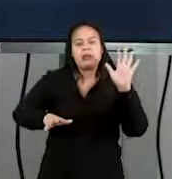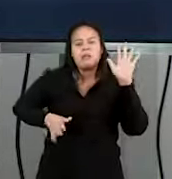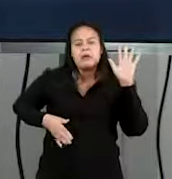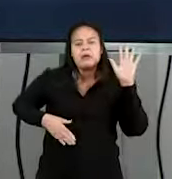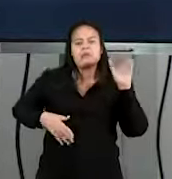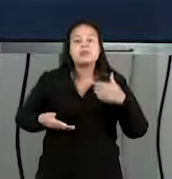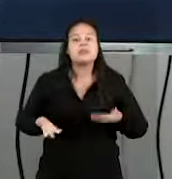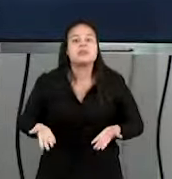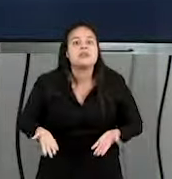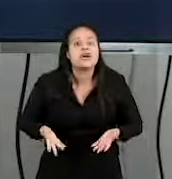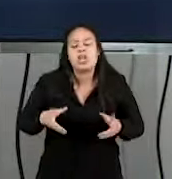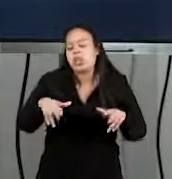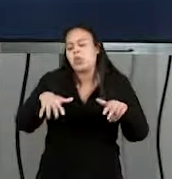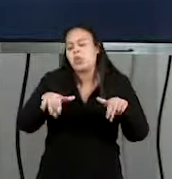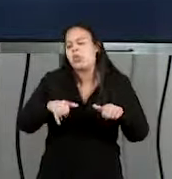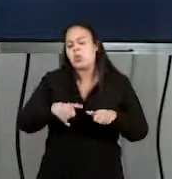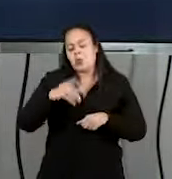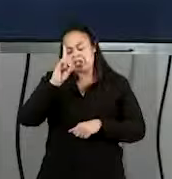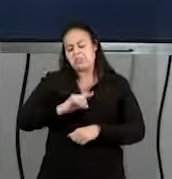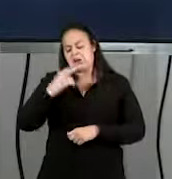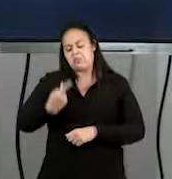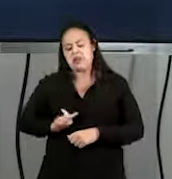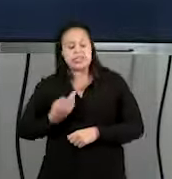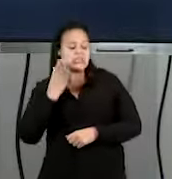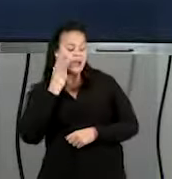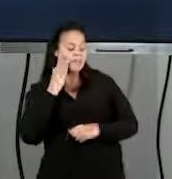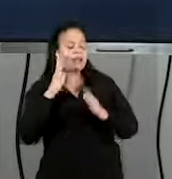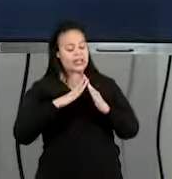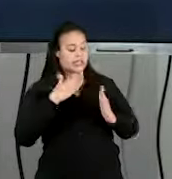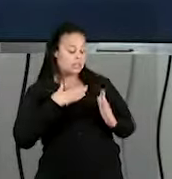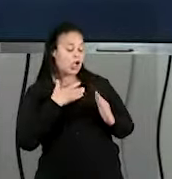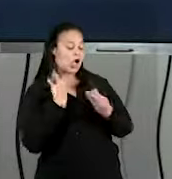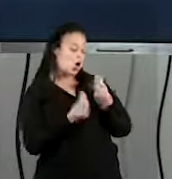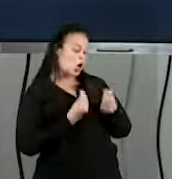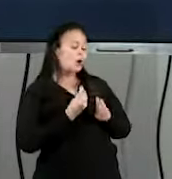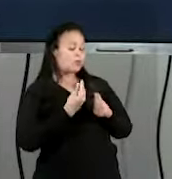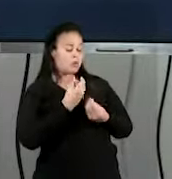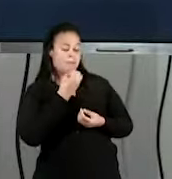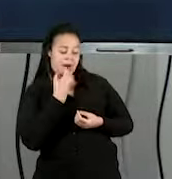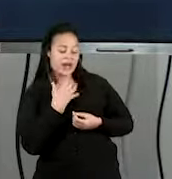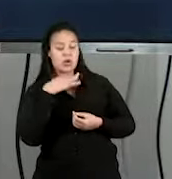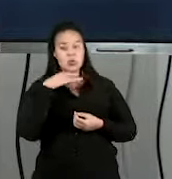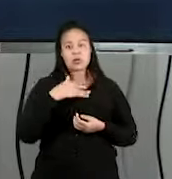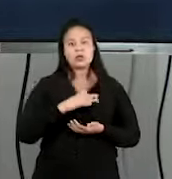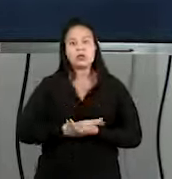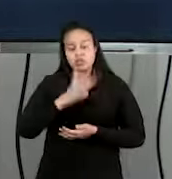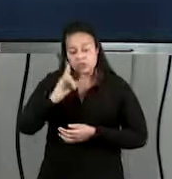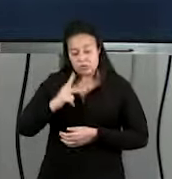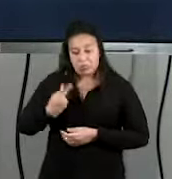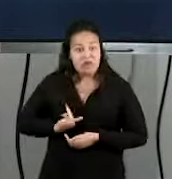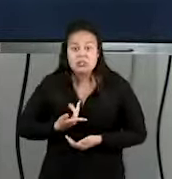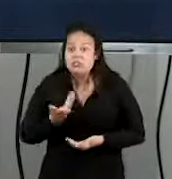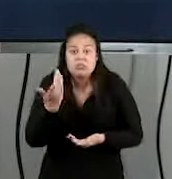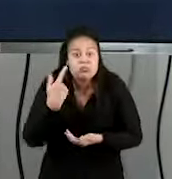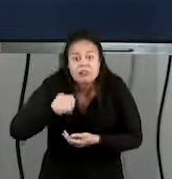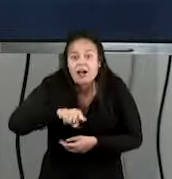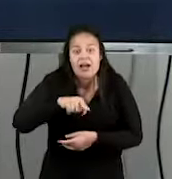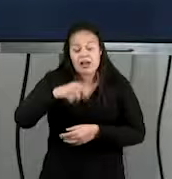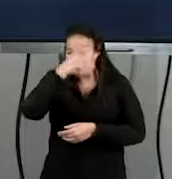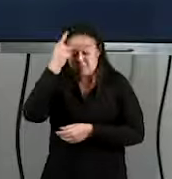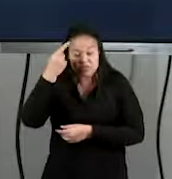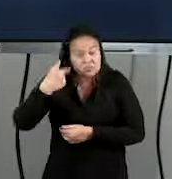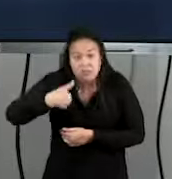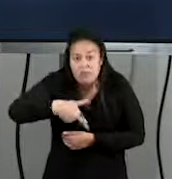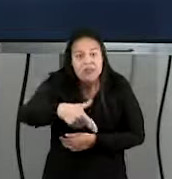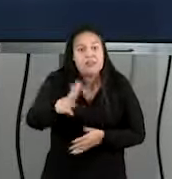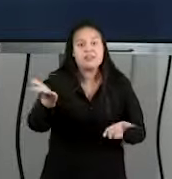Direitos humanos nunca vêm aqui na minha casa saber como é que eu tô. Direitos humanos não vai na sua casa saber como é que você tá, porque ele não é uma pessoa.